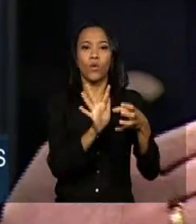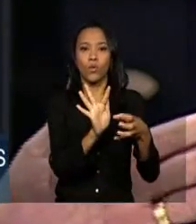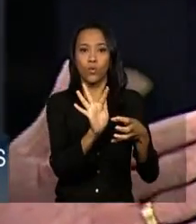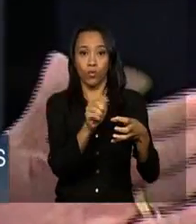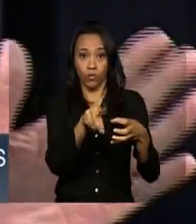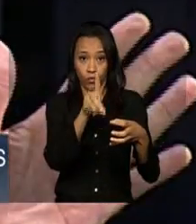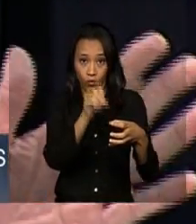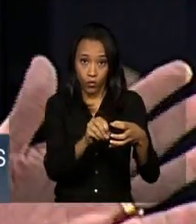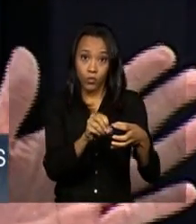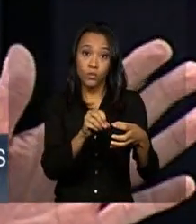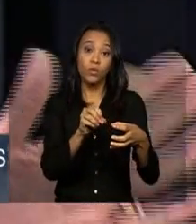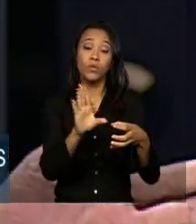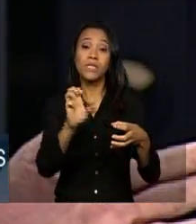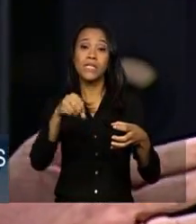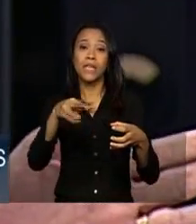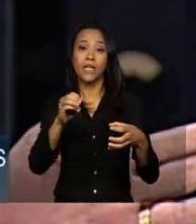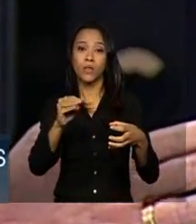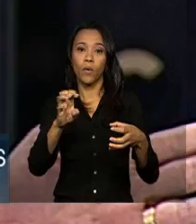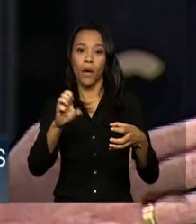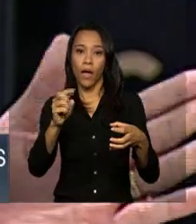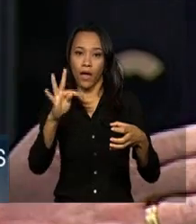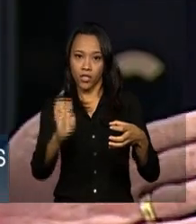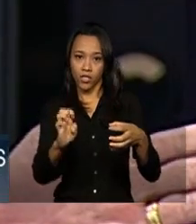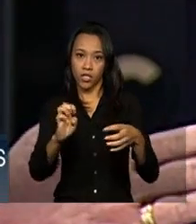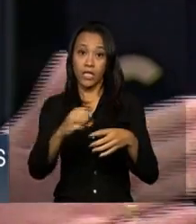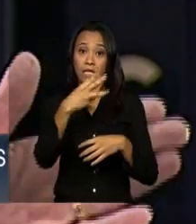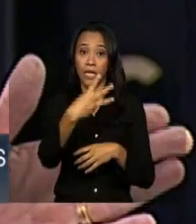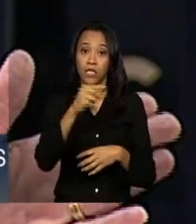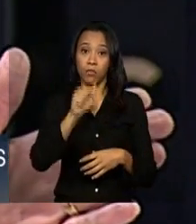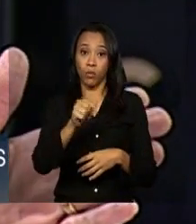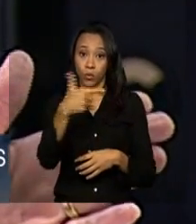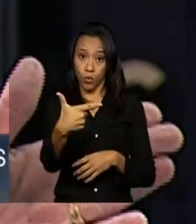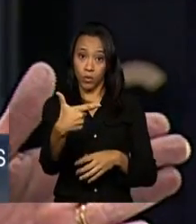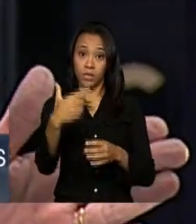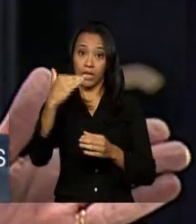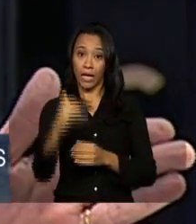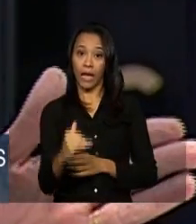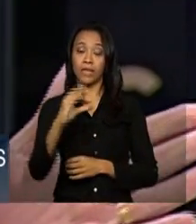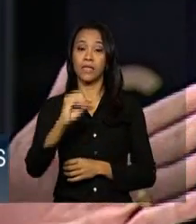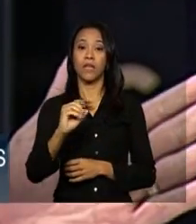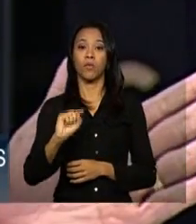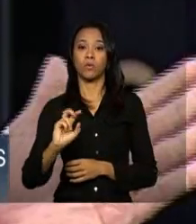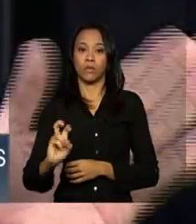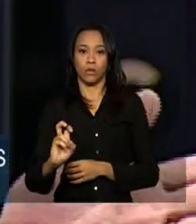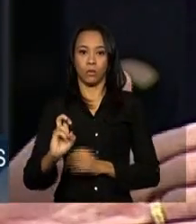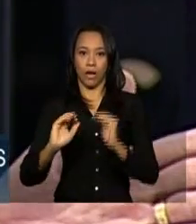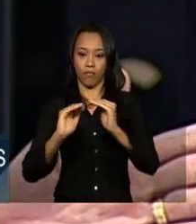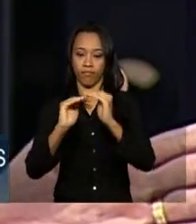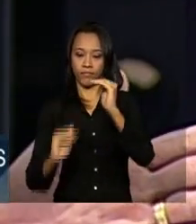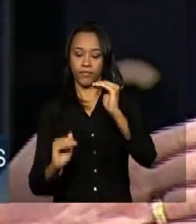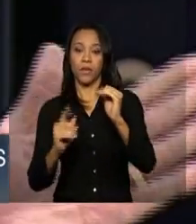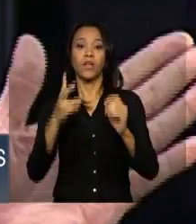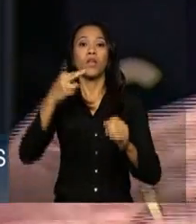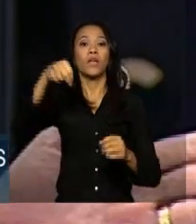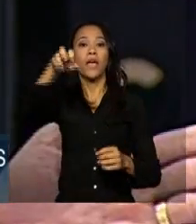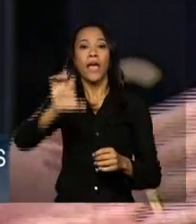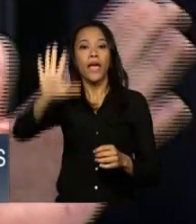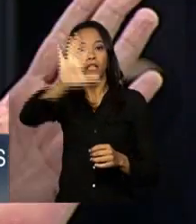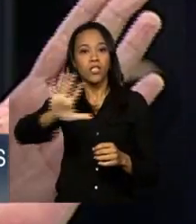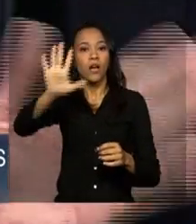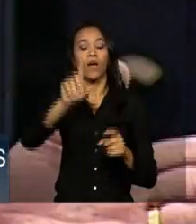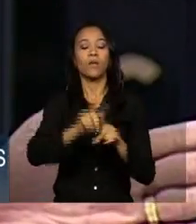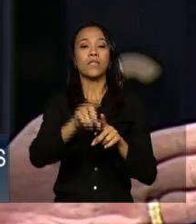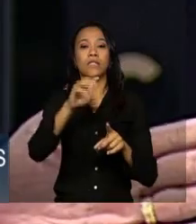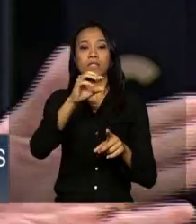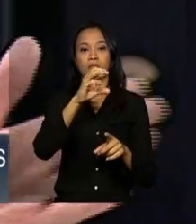centro-oeste ela sai de 3.2 em 5 anos e passa 0.5 agora fundo do Nordeste constitucional do Nordeste